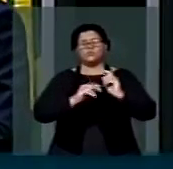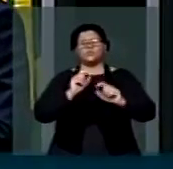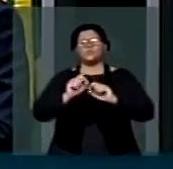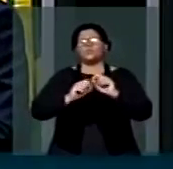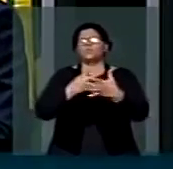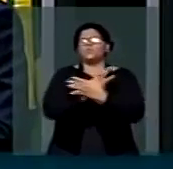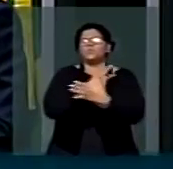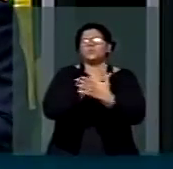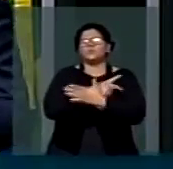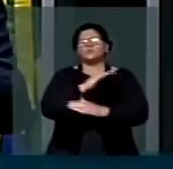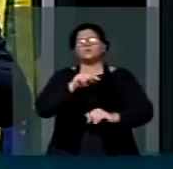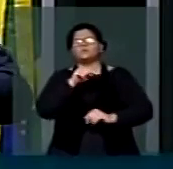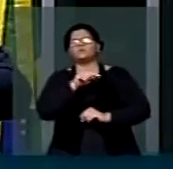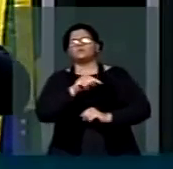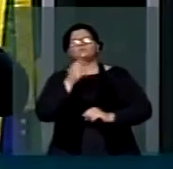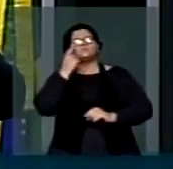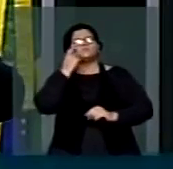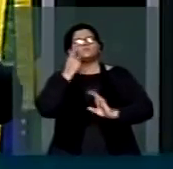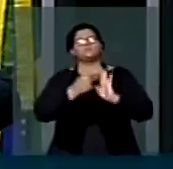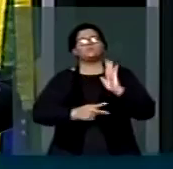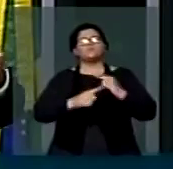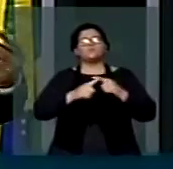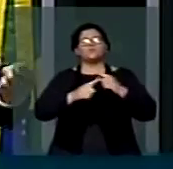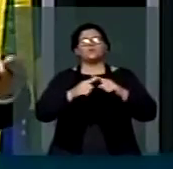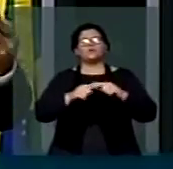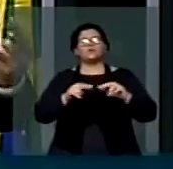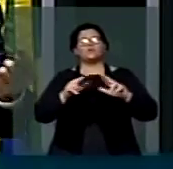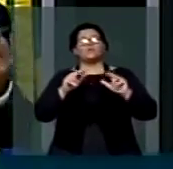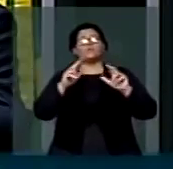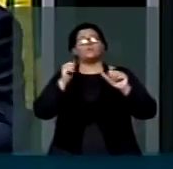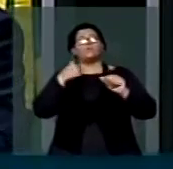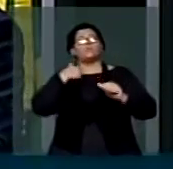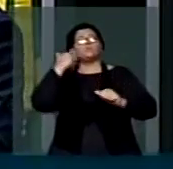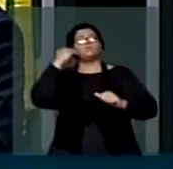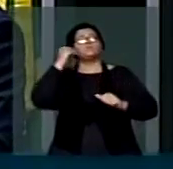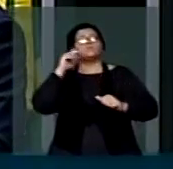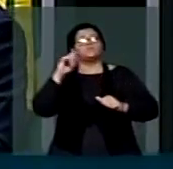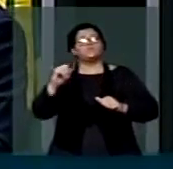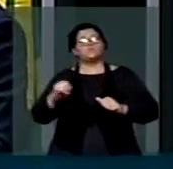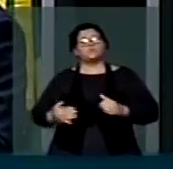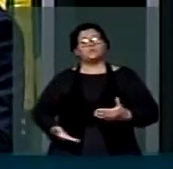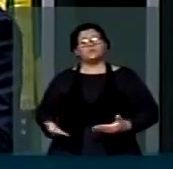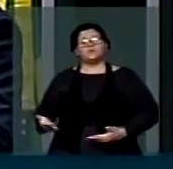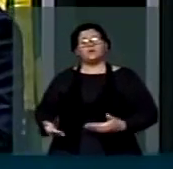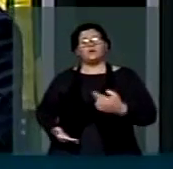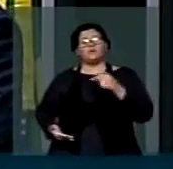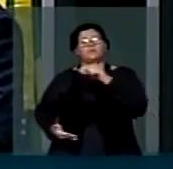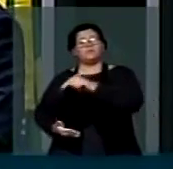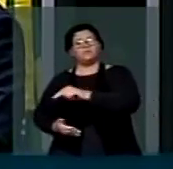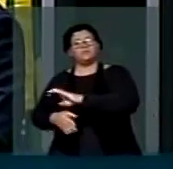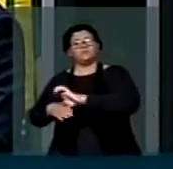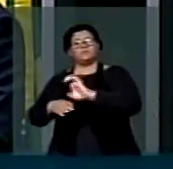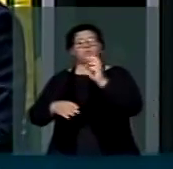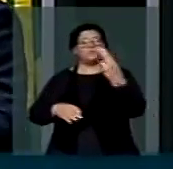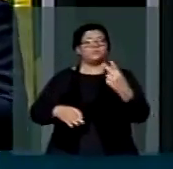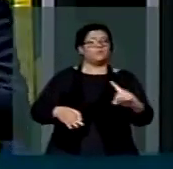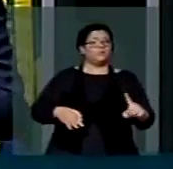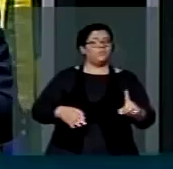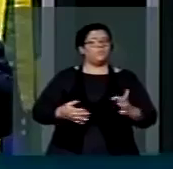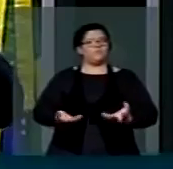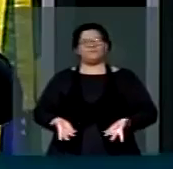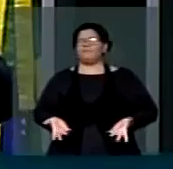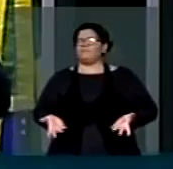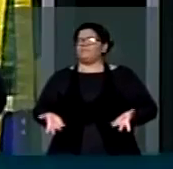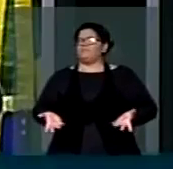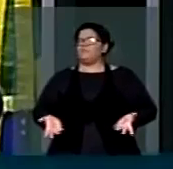está acontecendo, porque nunca se sabe se o outro está a serviço do Estado ou não. Há